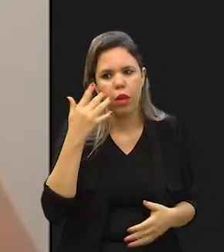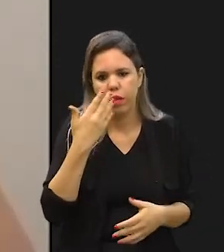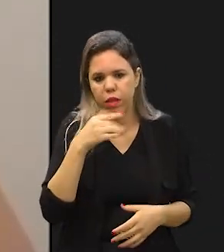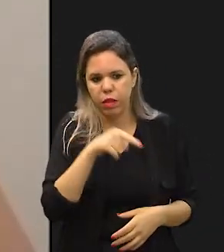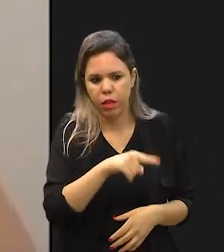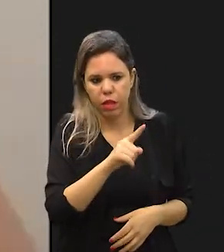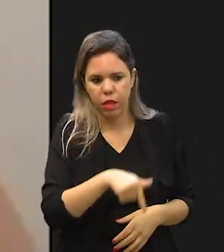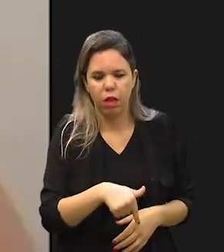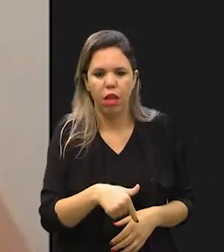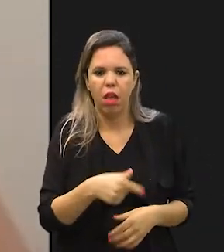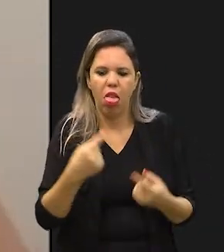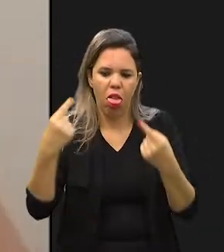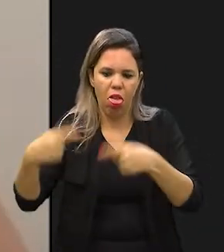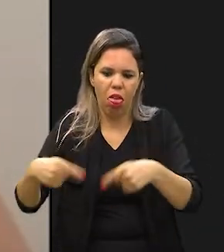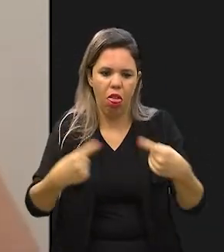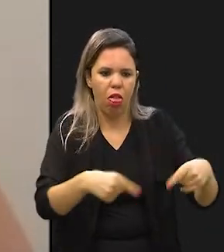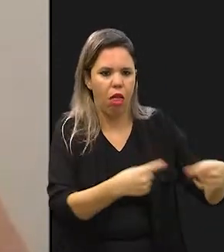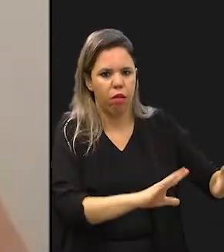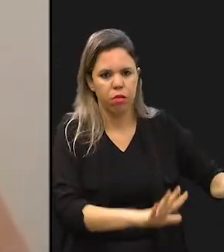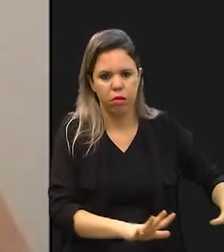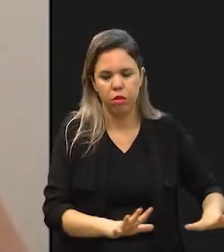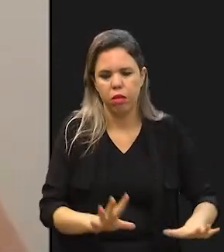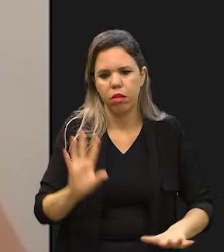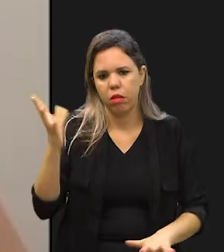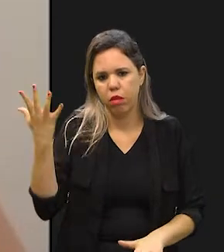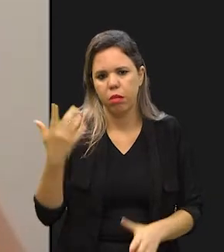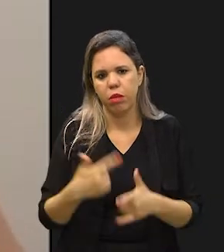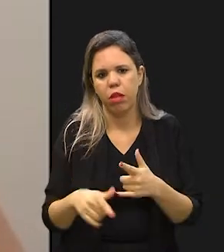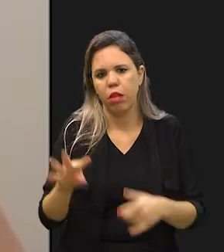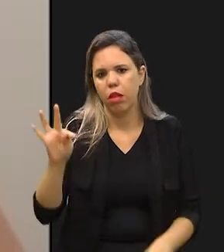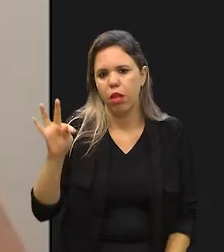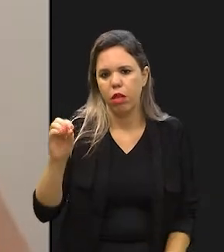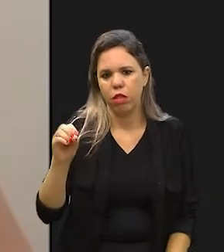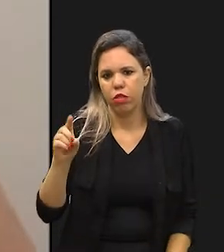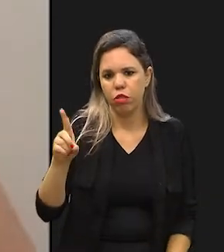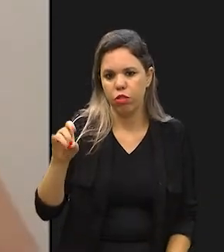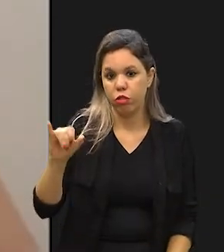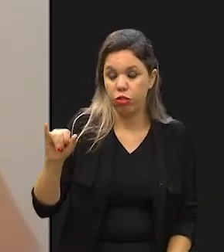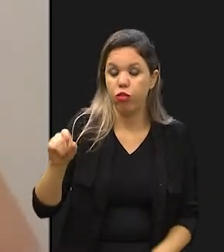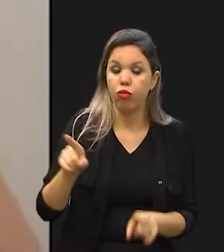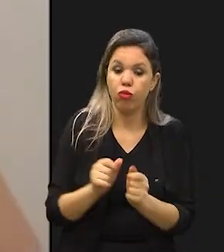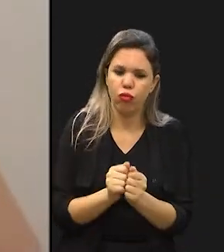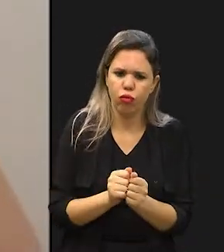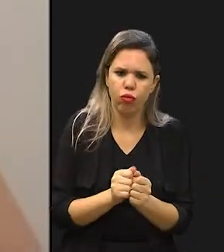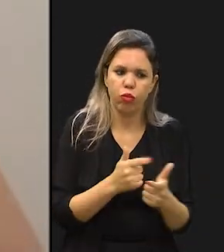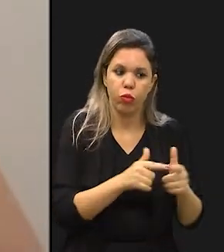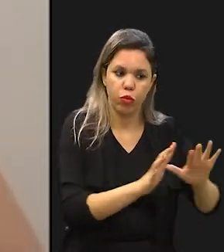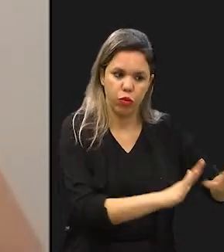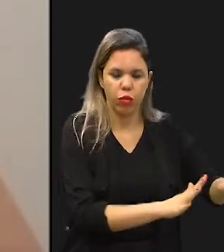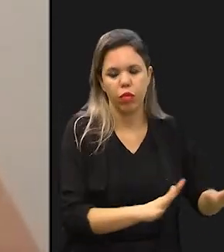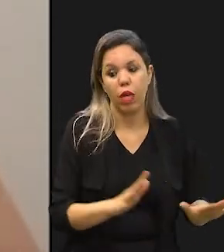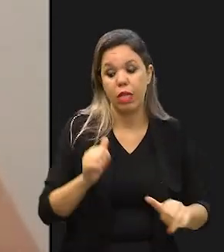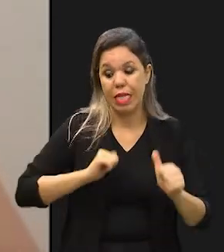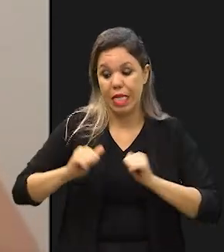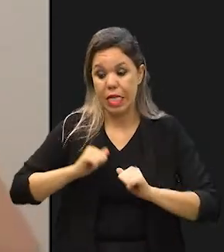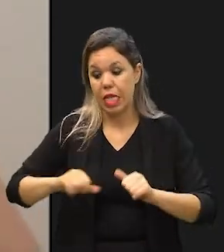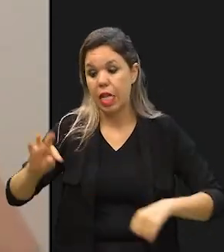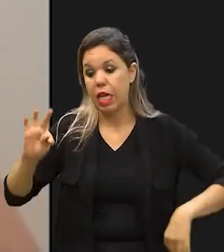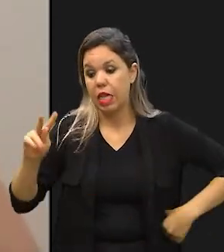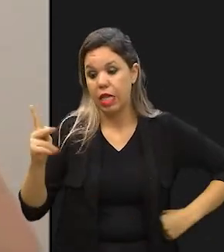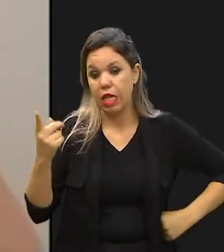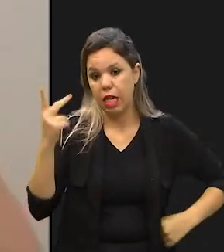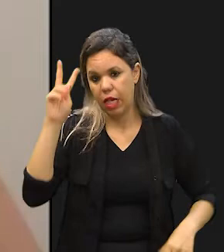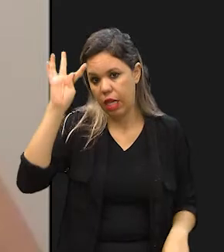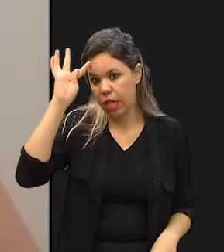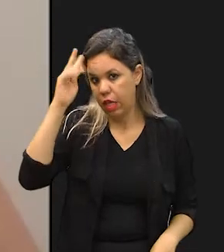essa criança aqui é opositora. Pode até acontecer da gente ter o TOD junto, né? Mas muitas vezes é só uma impulsividade do TDAH,